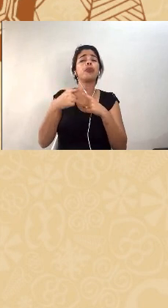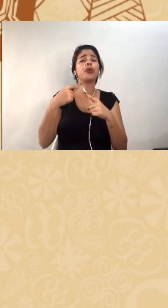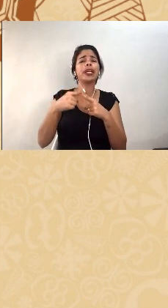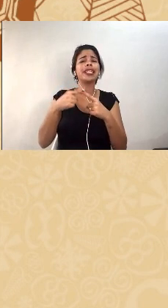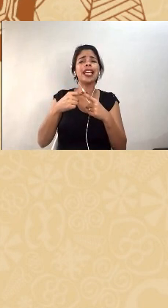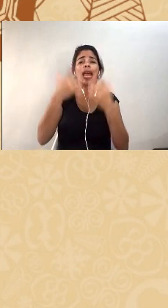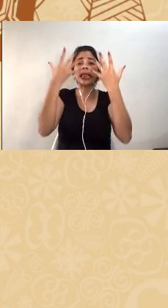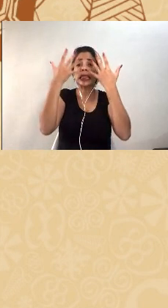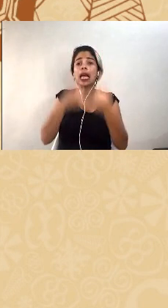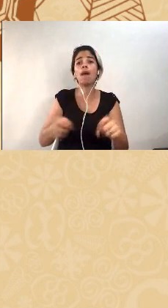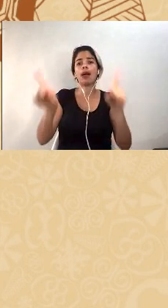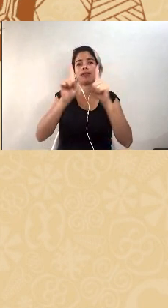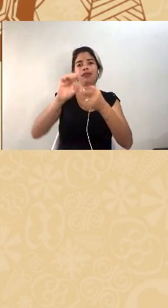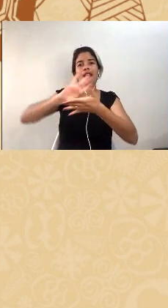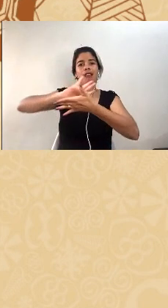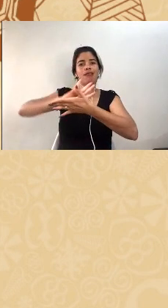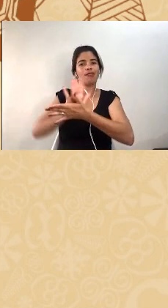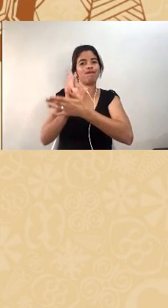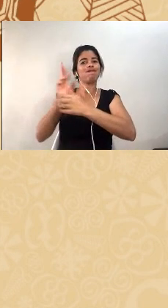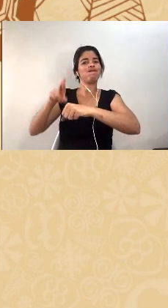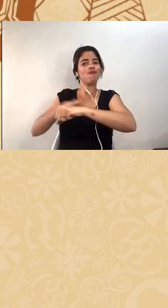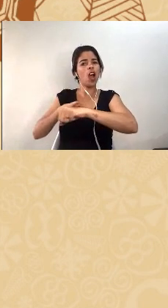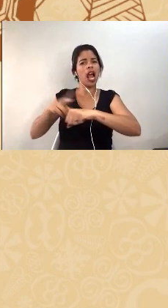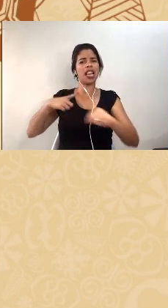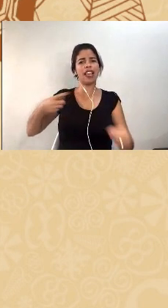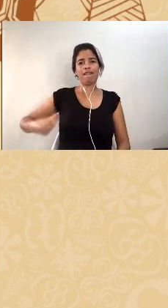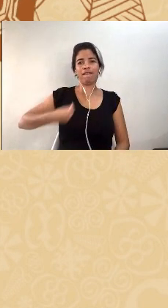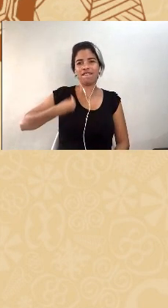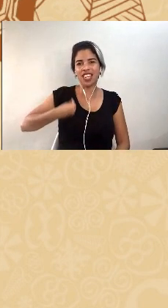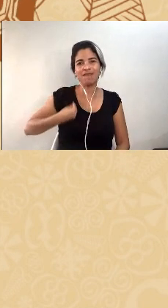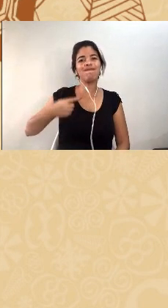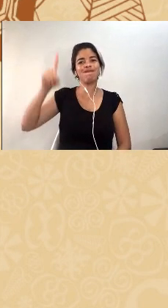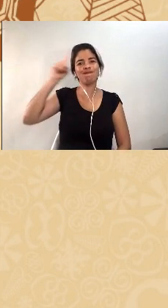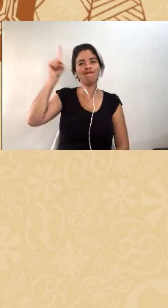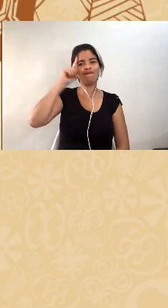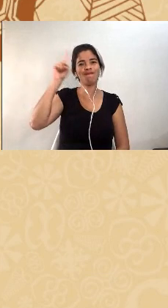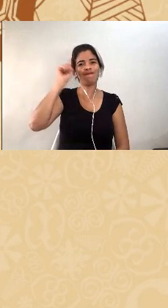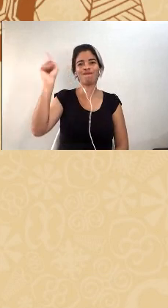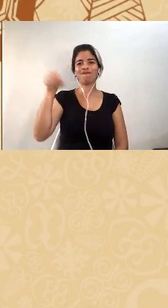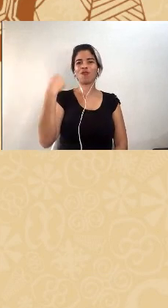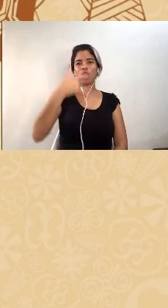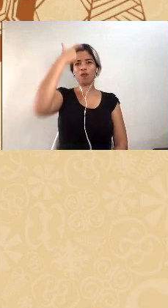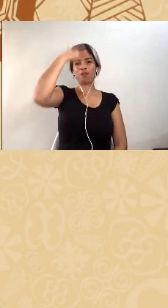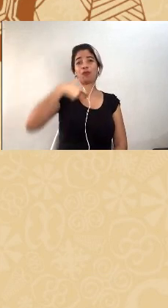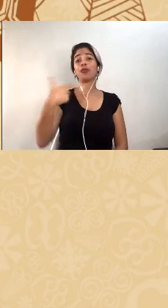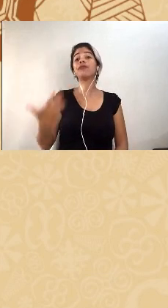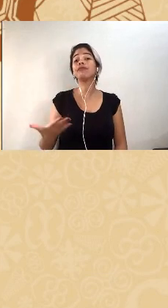nosso cotidiano? Por que que a gente ainda se impressiona